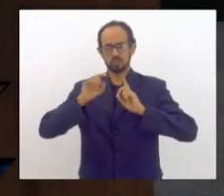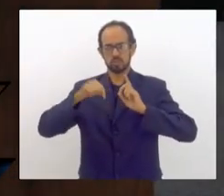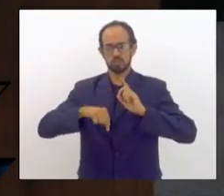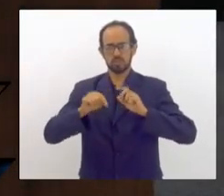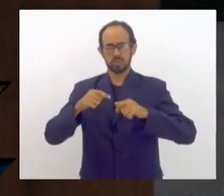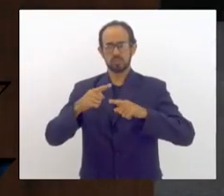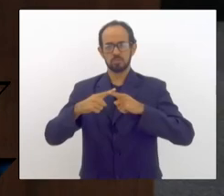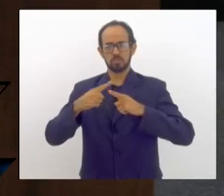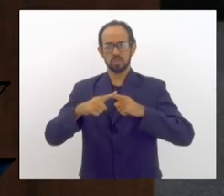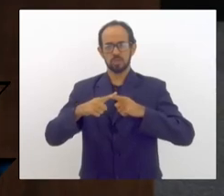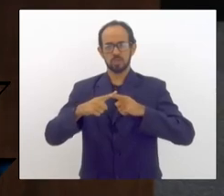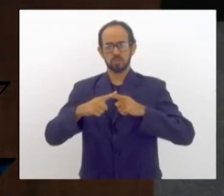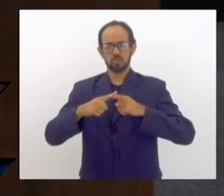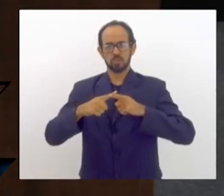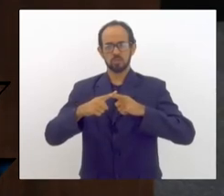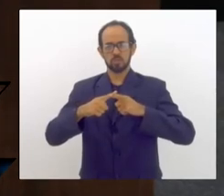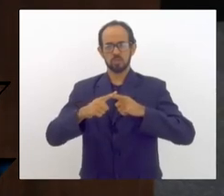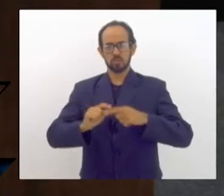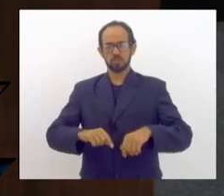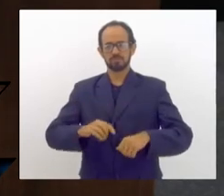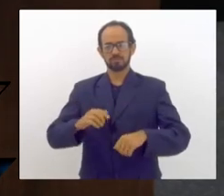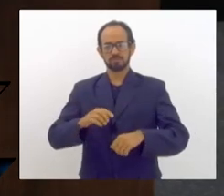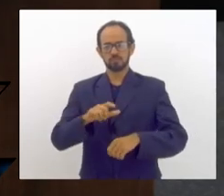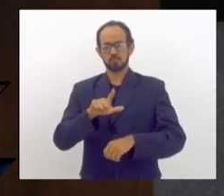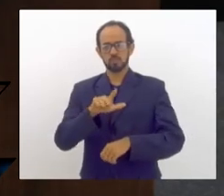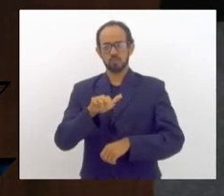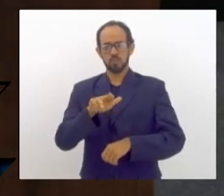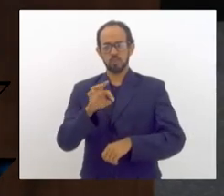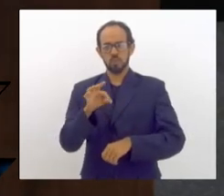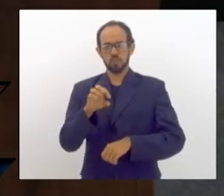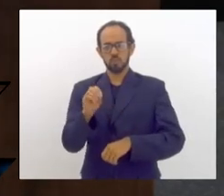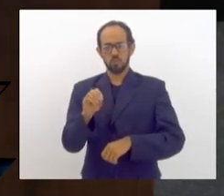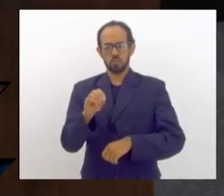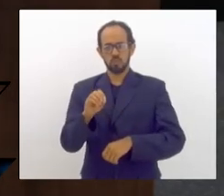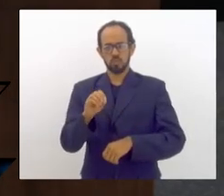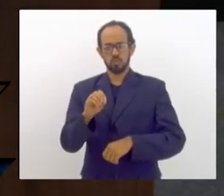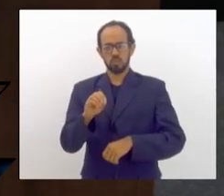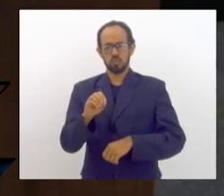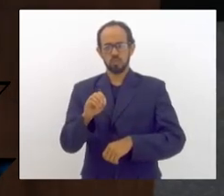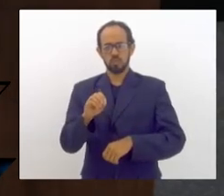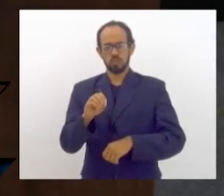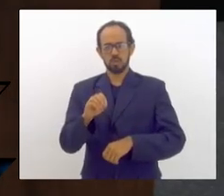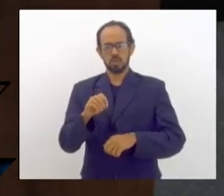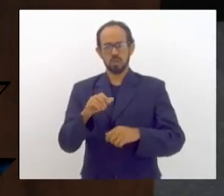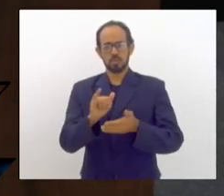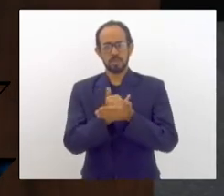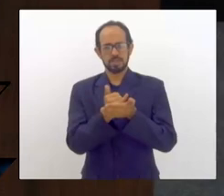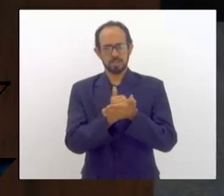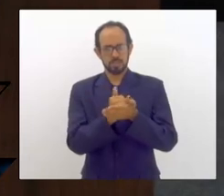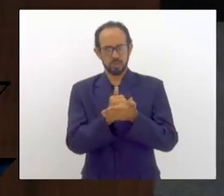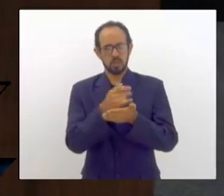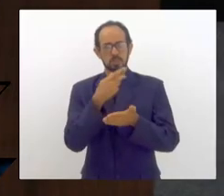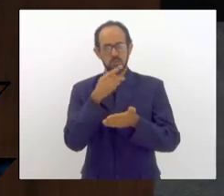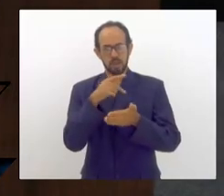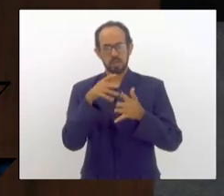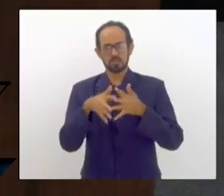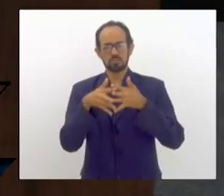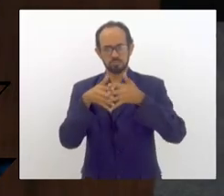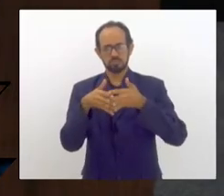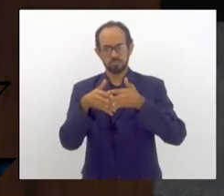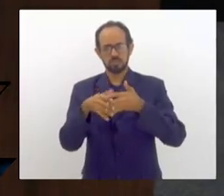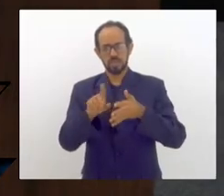de luto. Na minha fala inscrita na tribuna, vou falar sobre Petrópolis, mas não de uma maneira